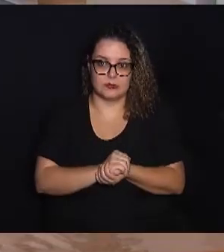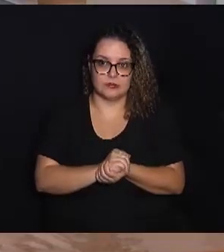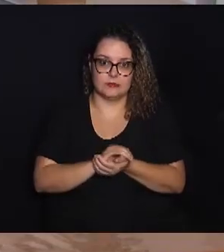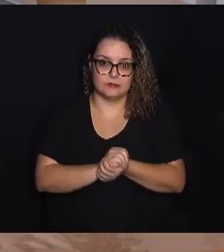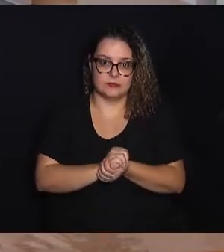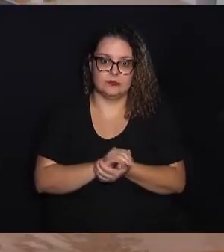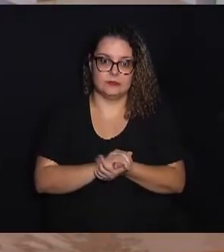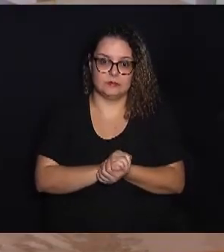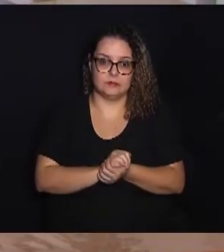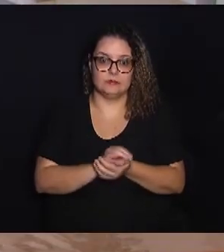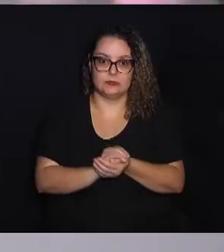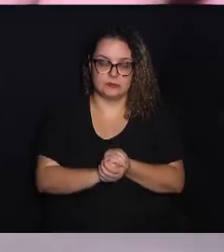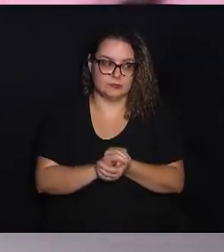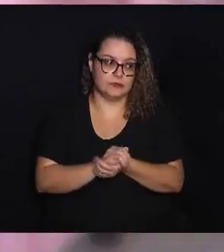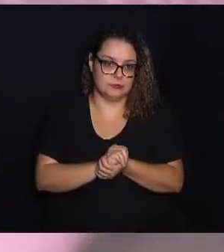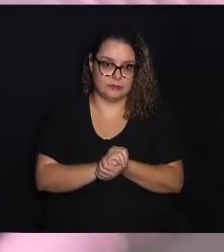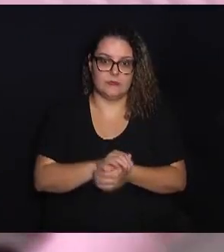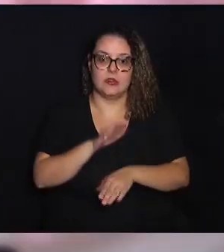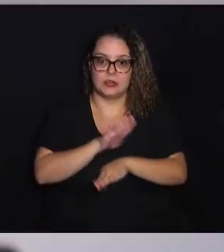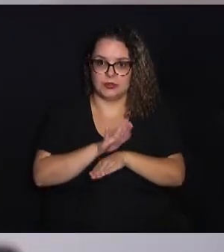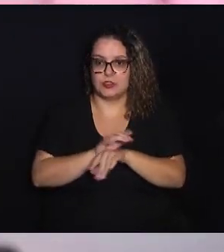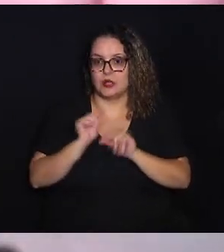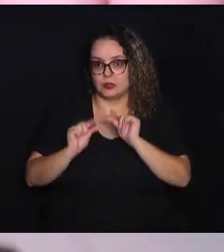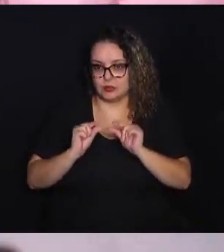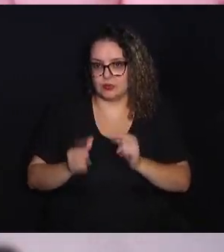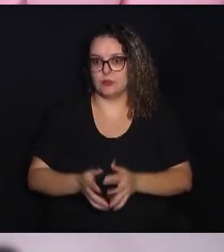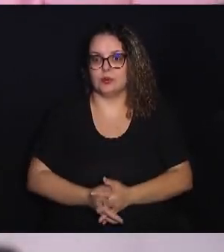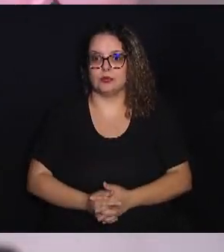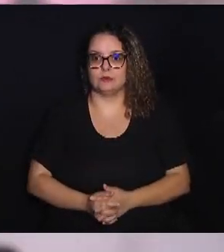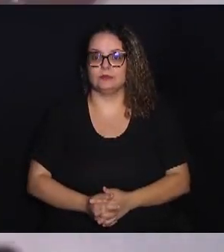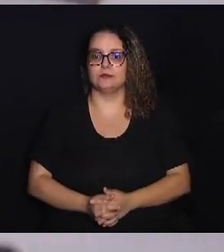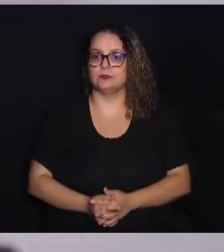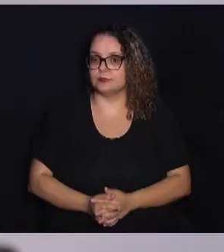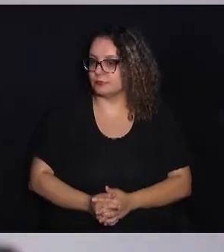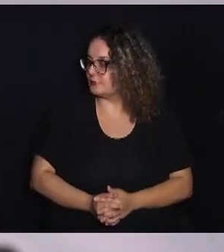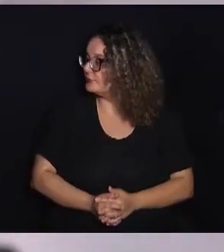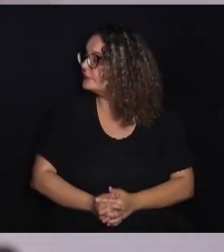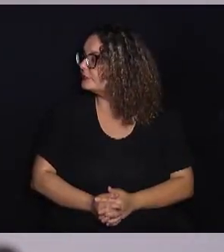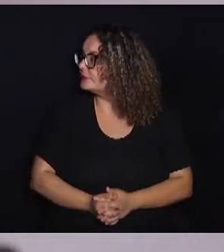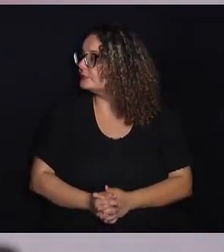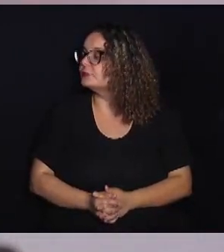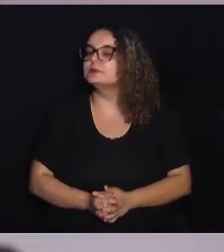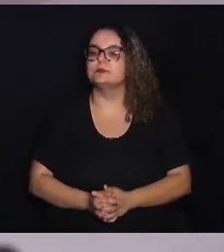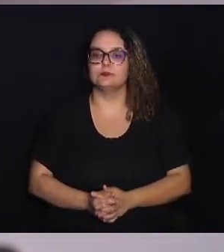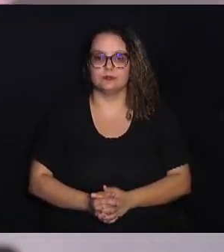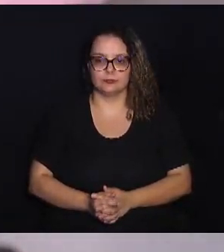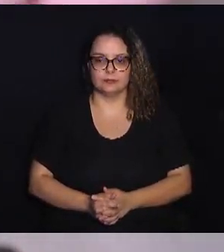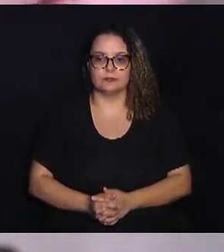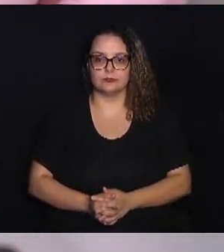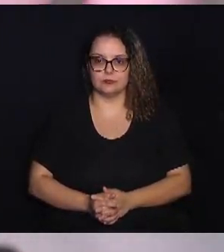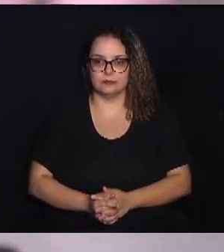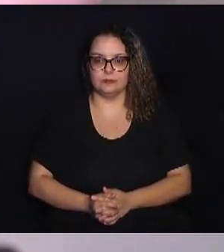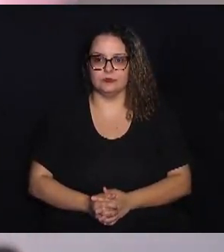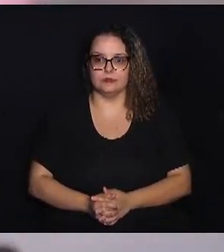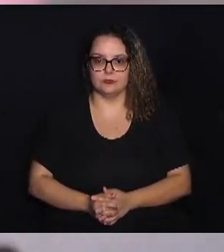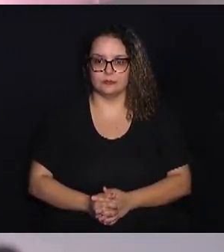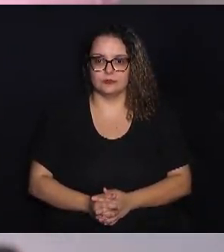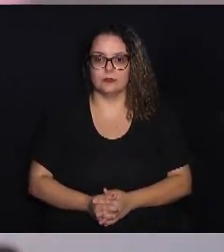como forno rapidinho tirar? A questão do forno é que a temperatura vai ficar um pouco mais alta. Então você corre o